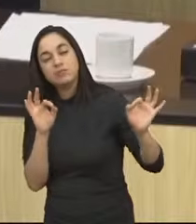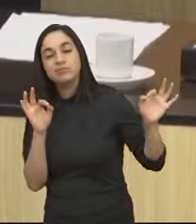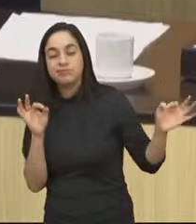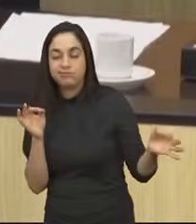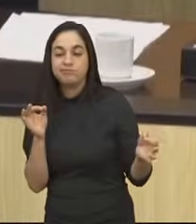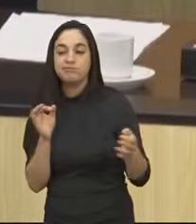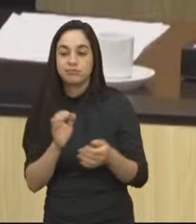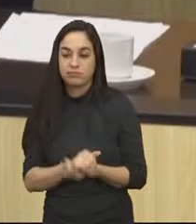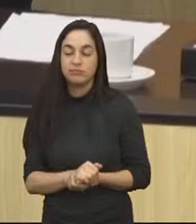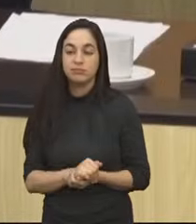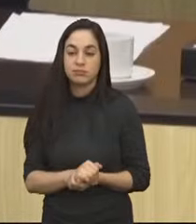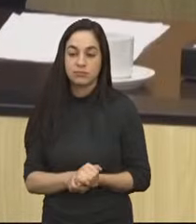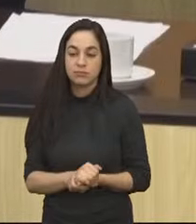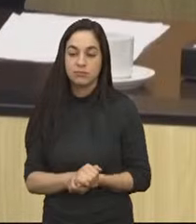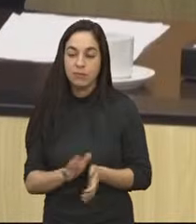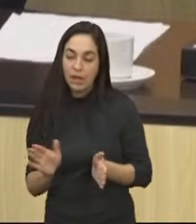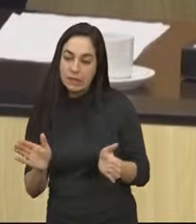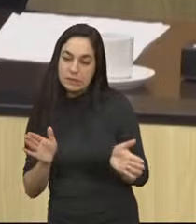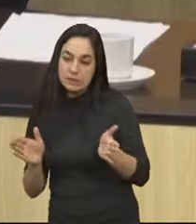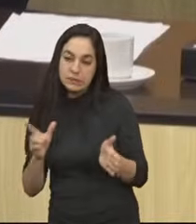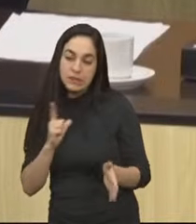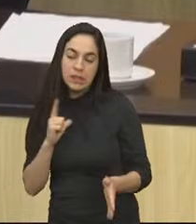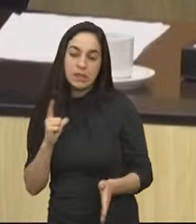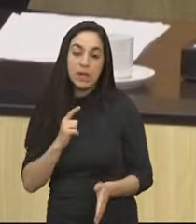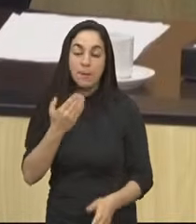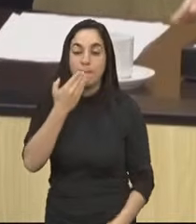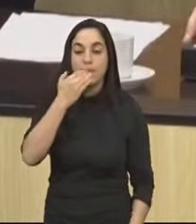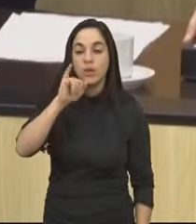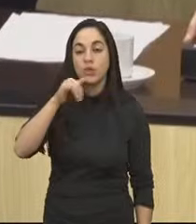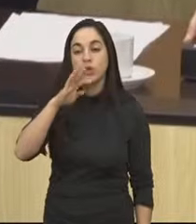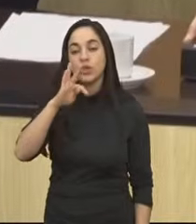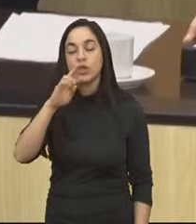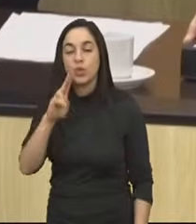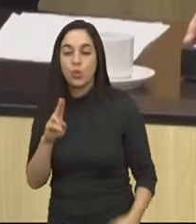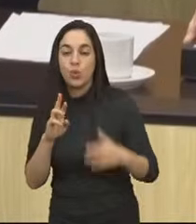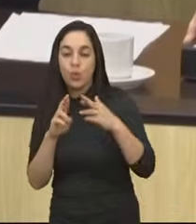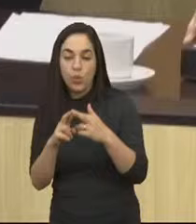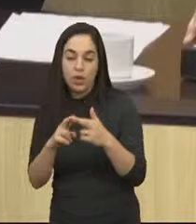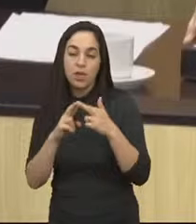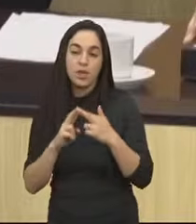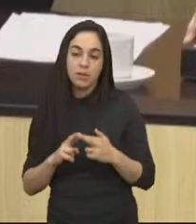mobilidade urbana. Então, só reiterando, é para a JTU o requerimento.